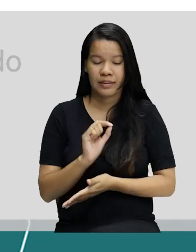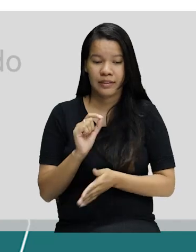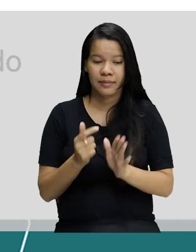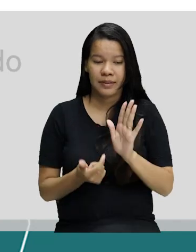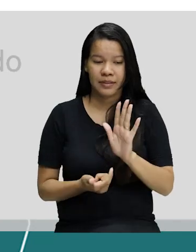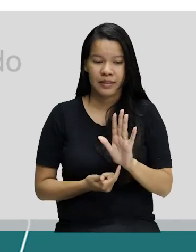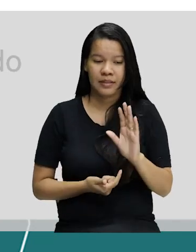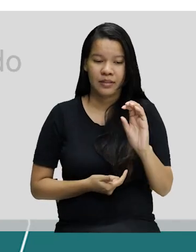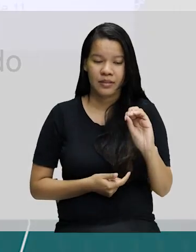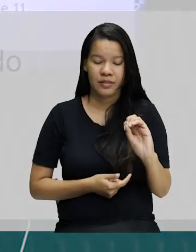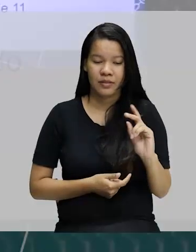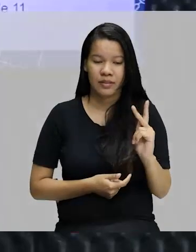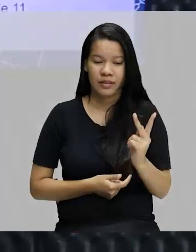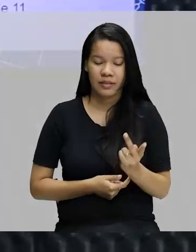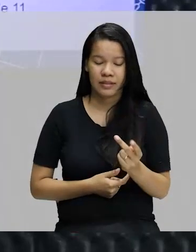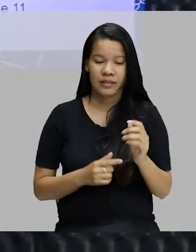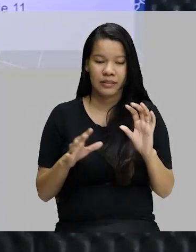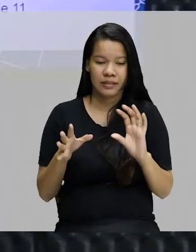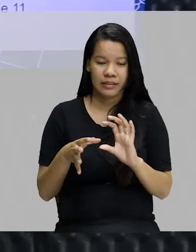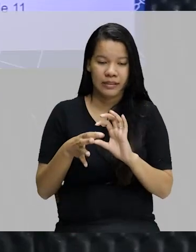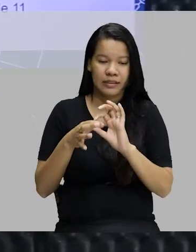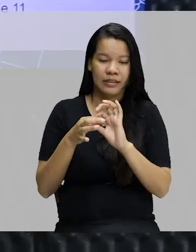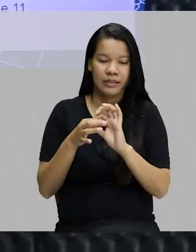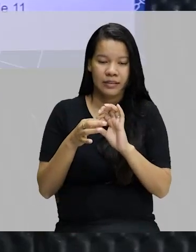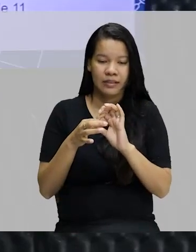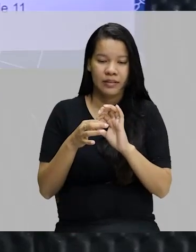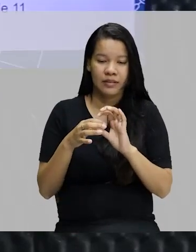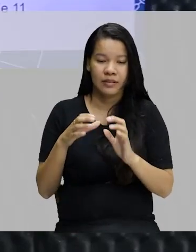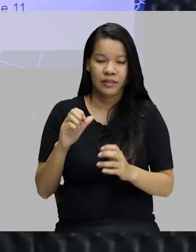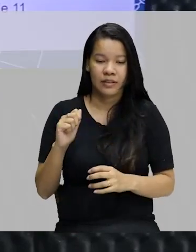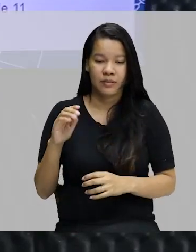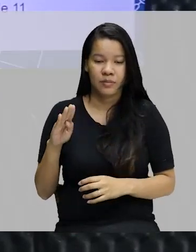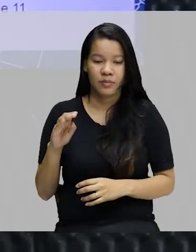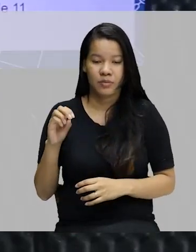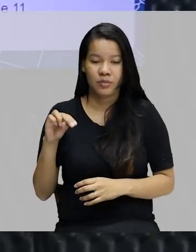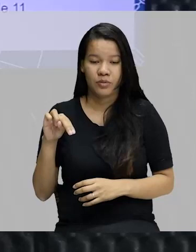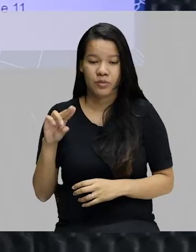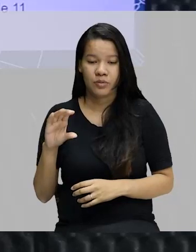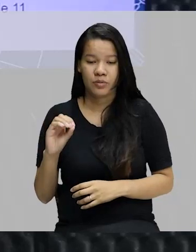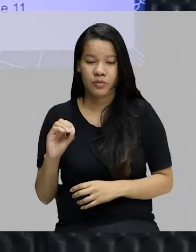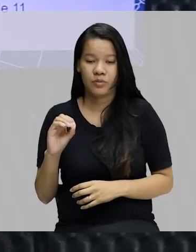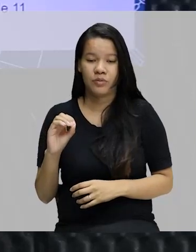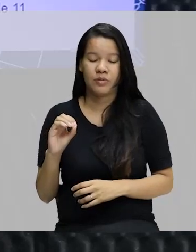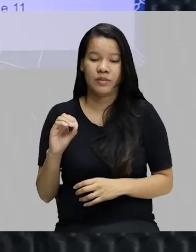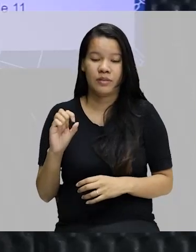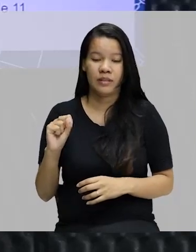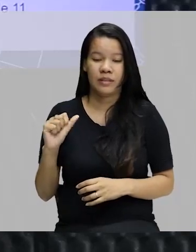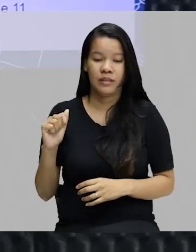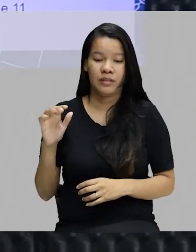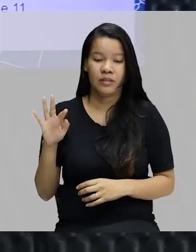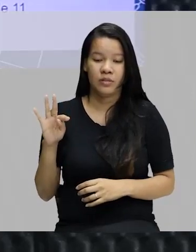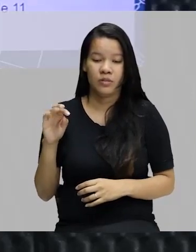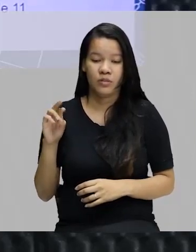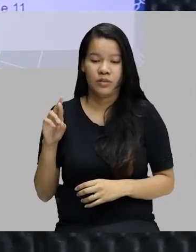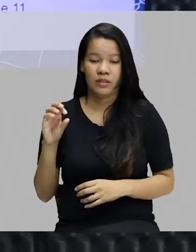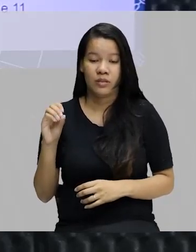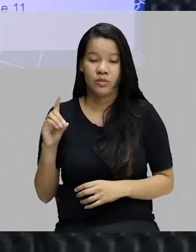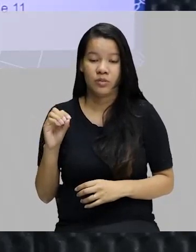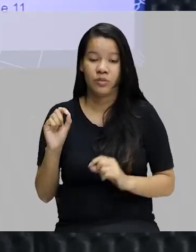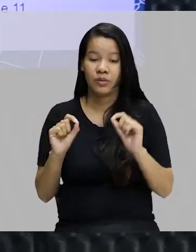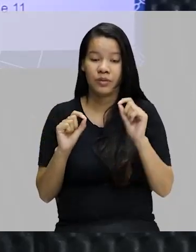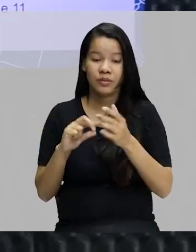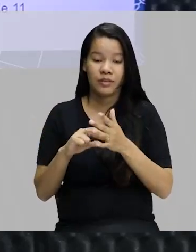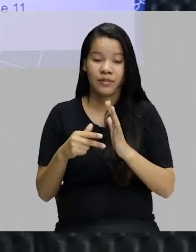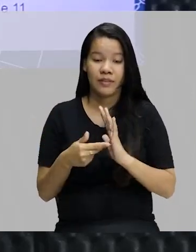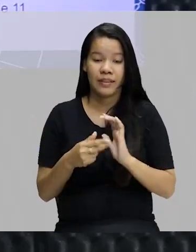hidroxila ligado diretamente a um carbono saturado. Uau! O que é o carbono saturado, turminha?